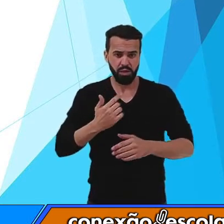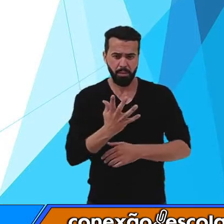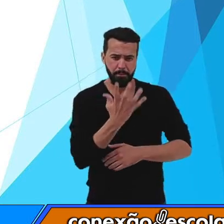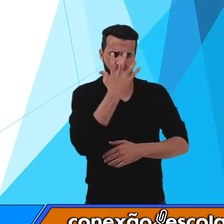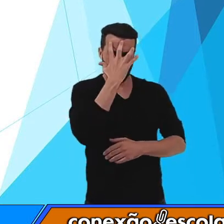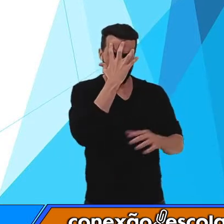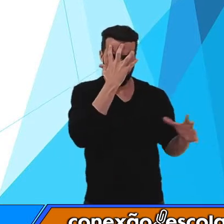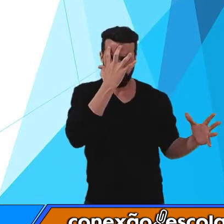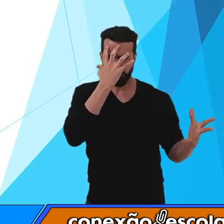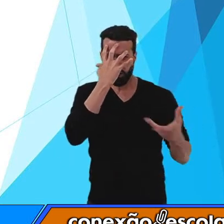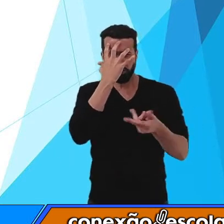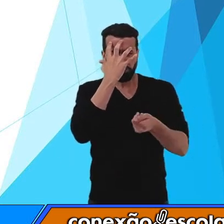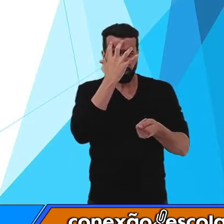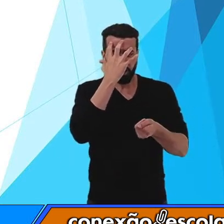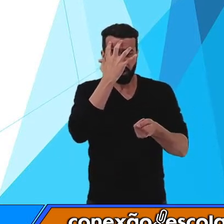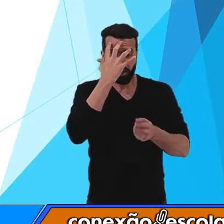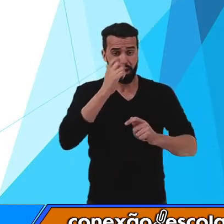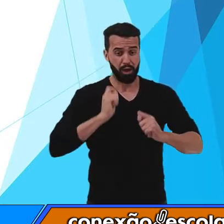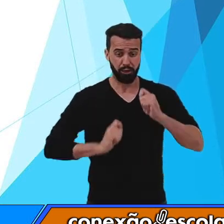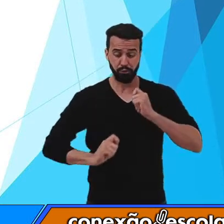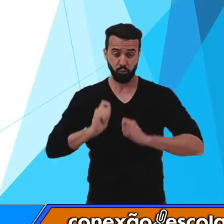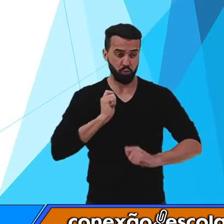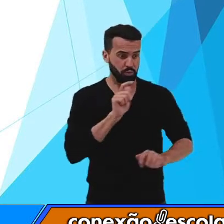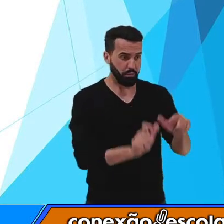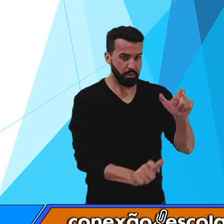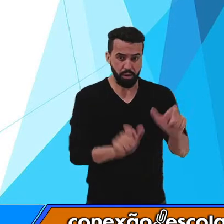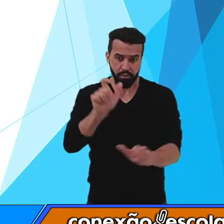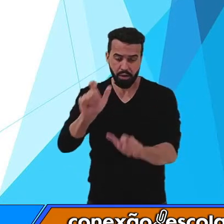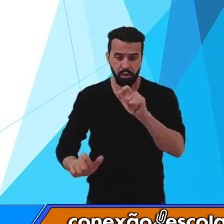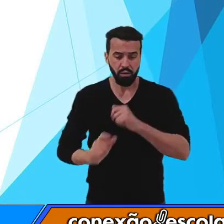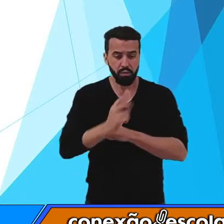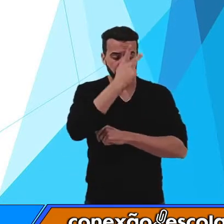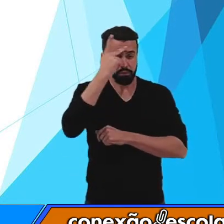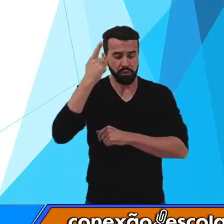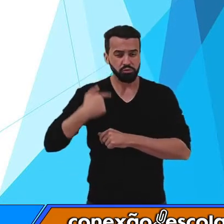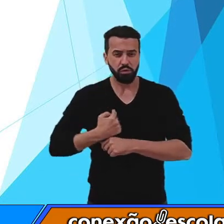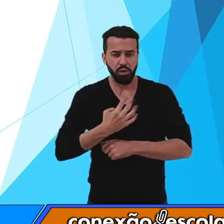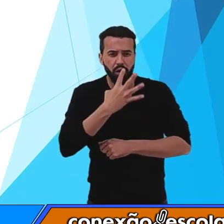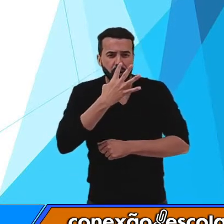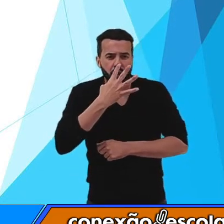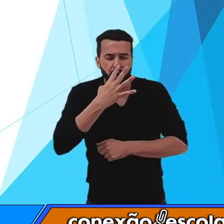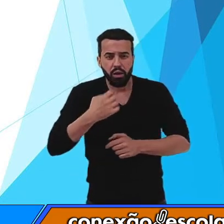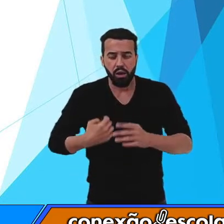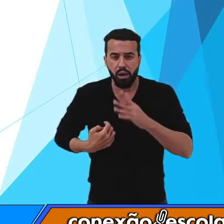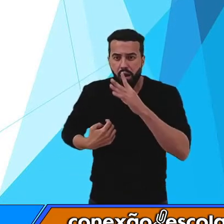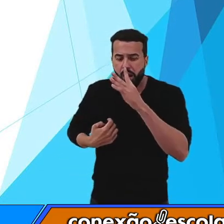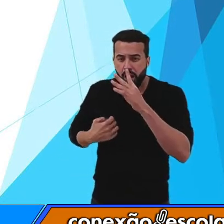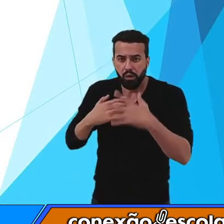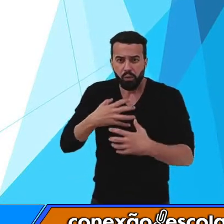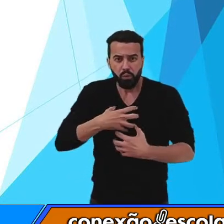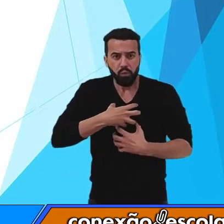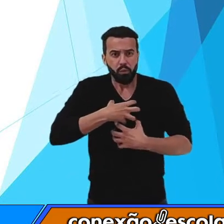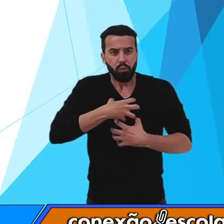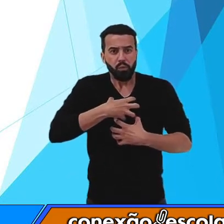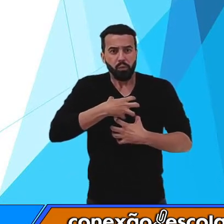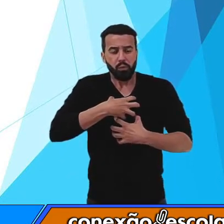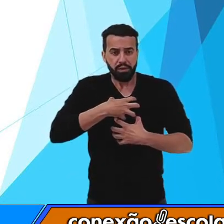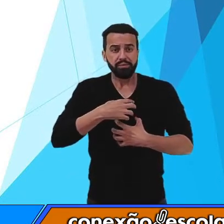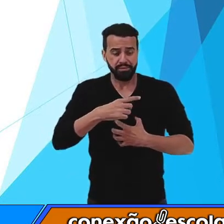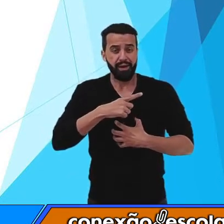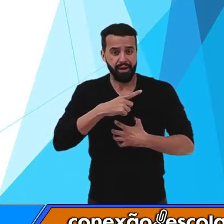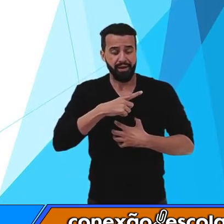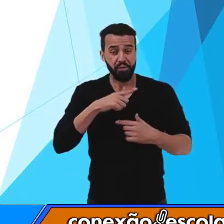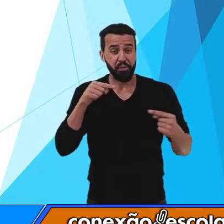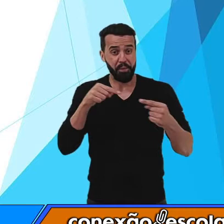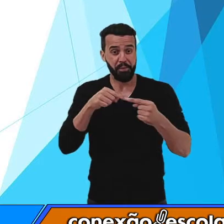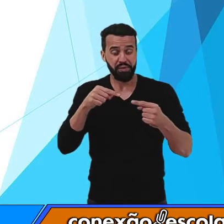era a máscara, mais os outros atores ou quem estivesse assistindo ao ritual sentiam que havia uma